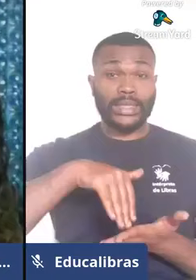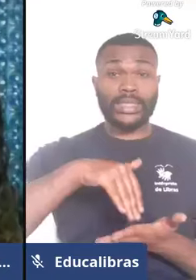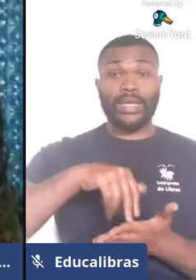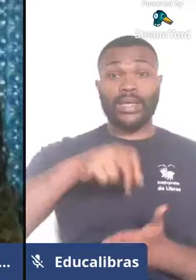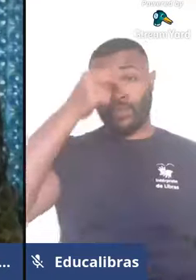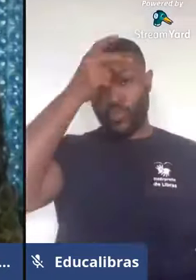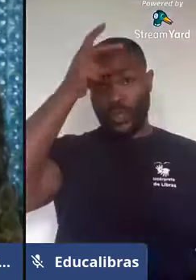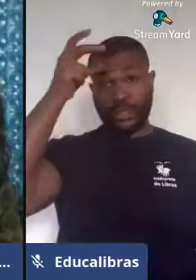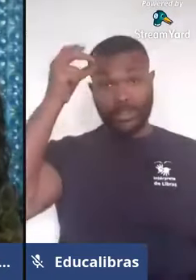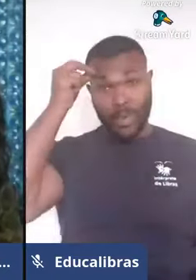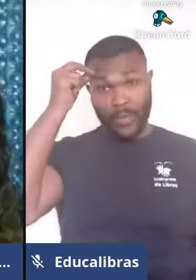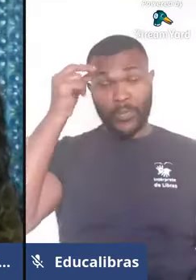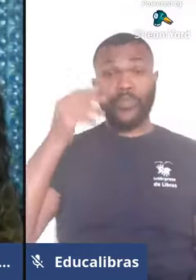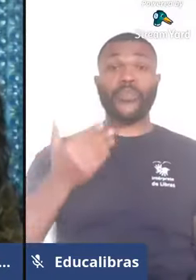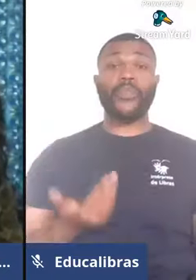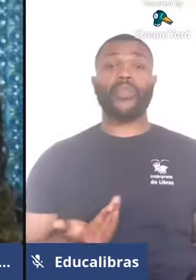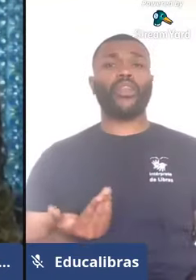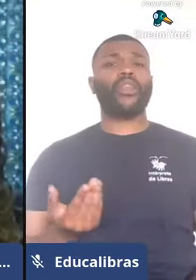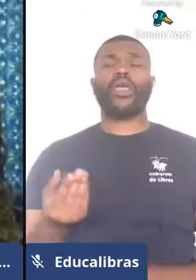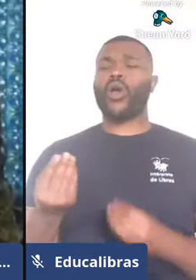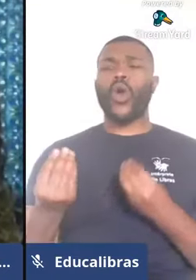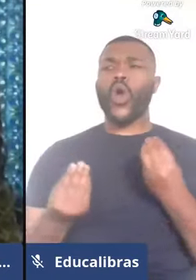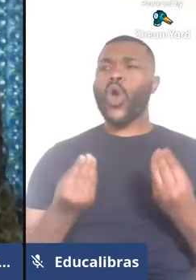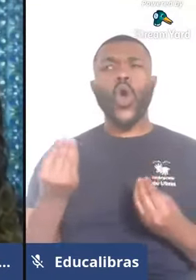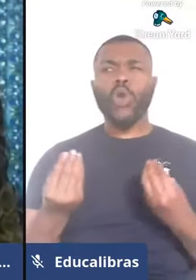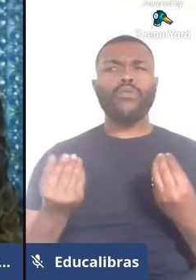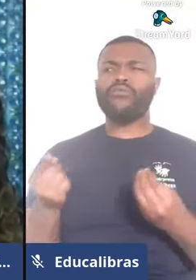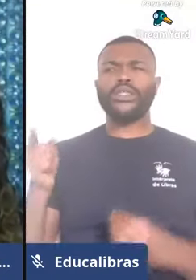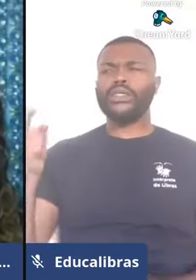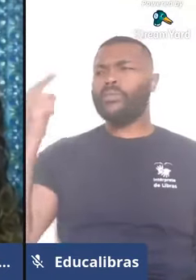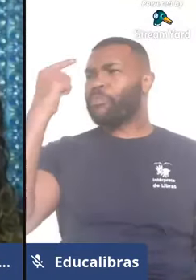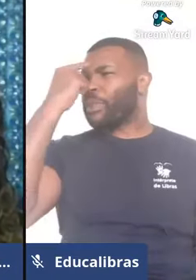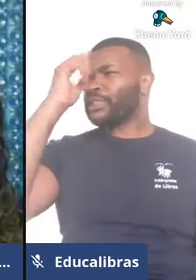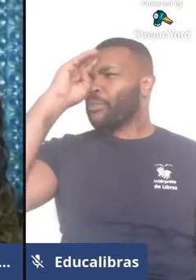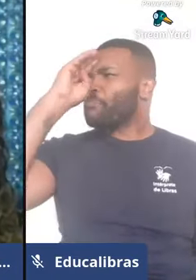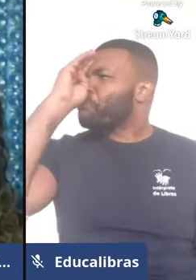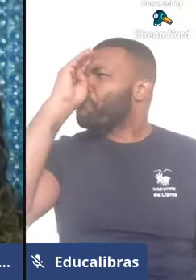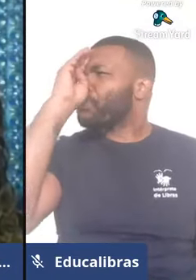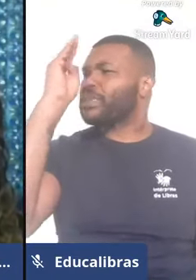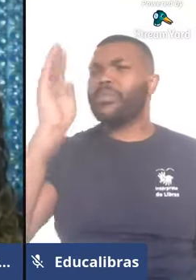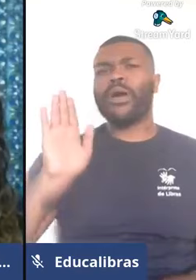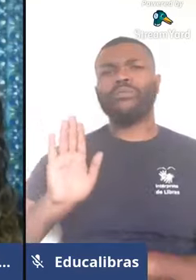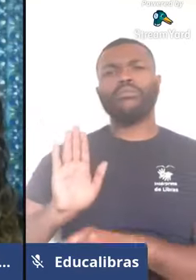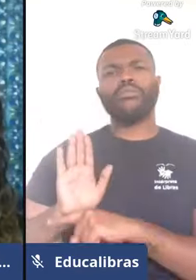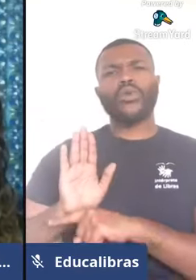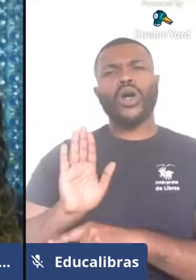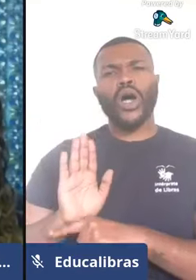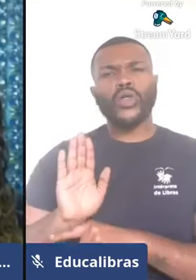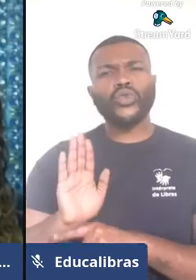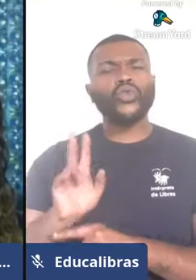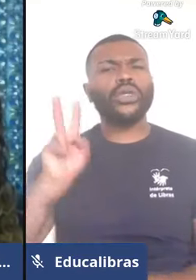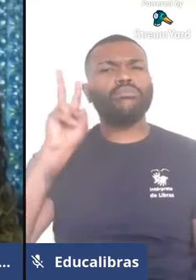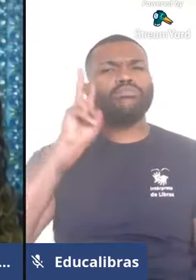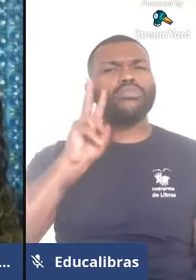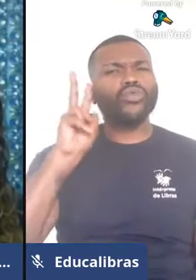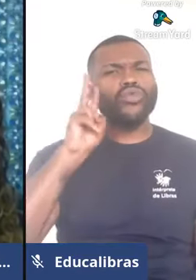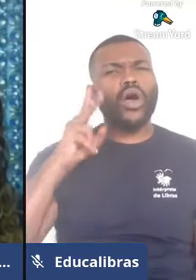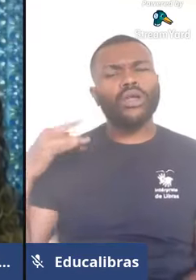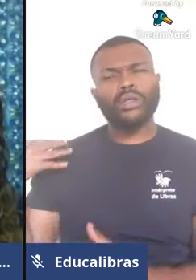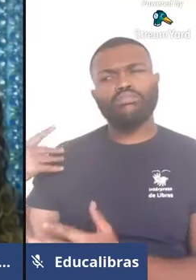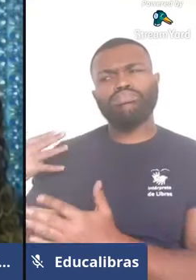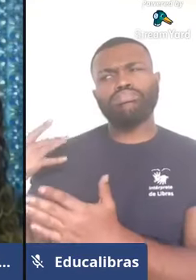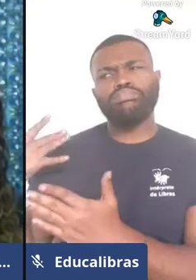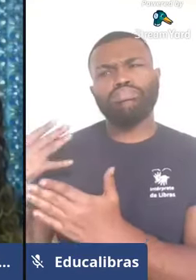O que você acha que são as principais contribuições históricas, né, nesses 15 anos